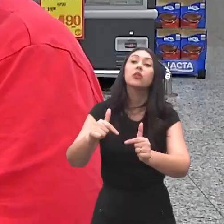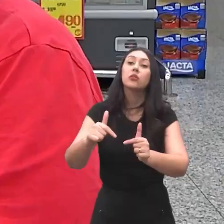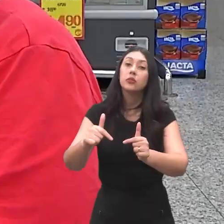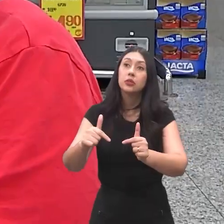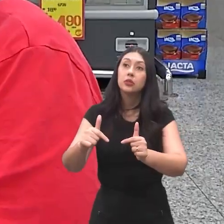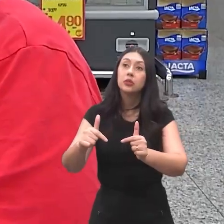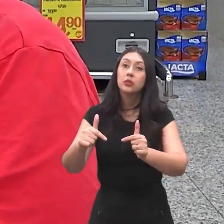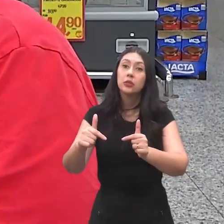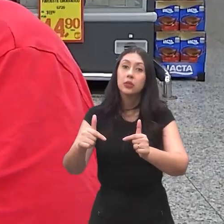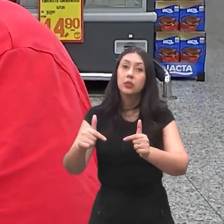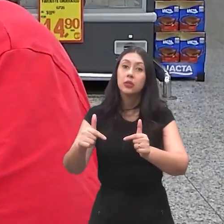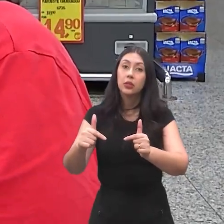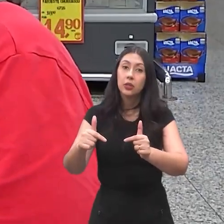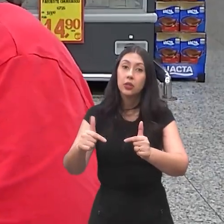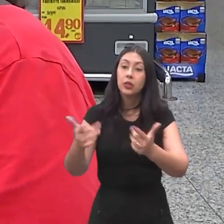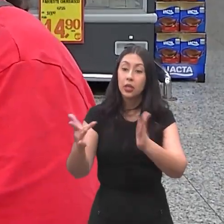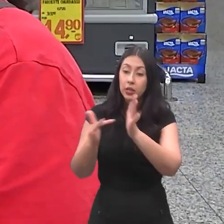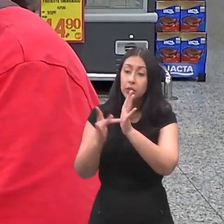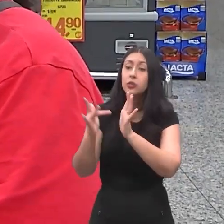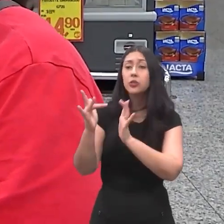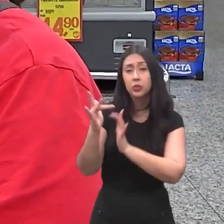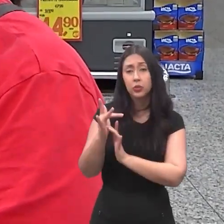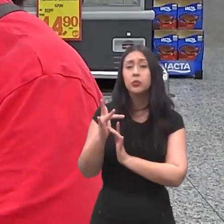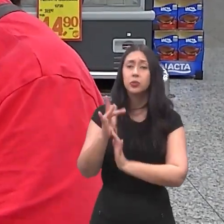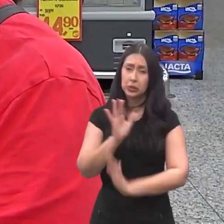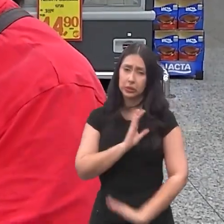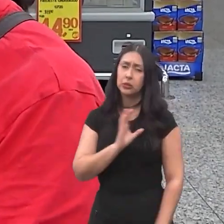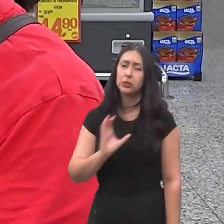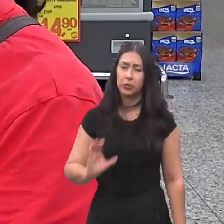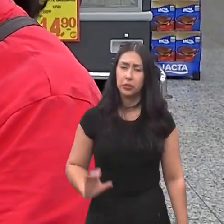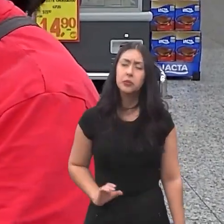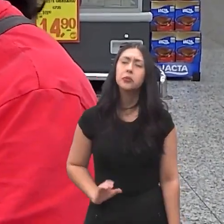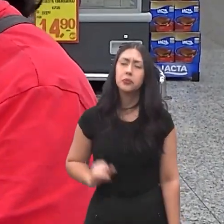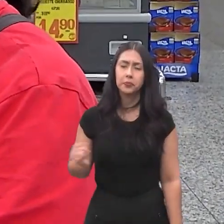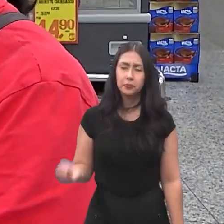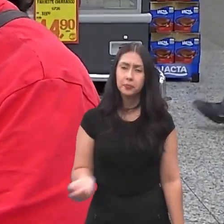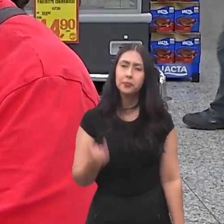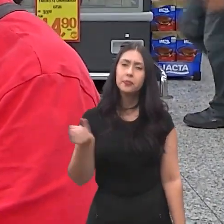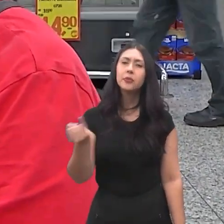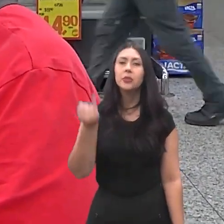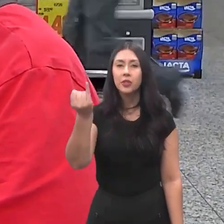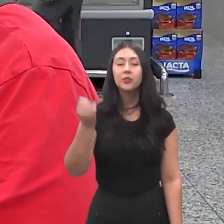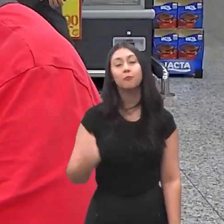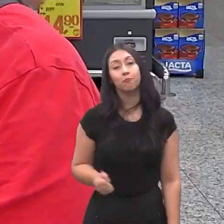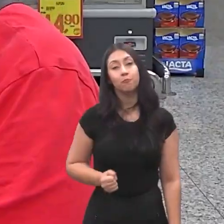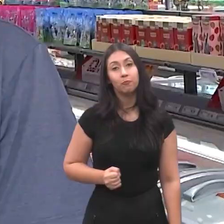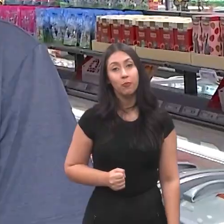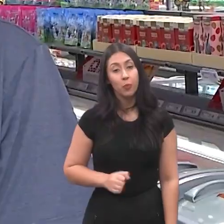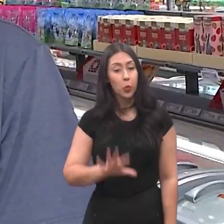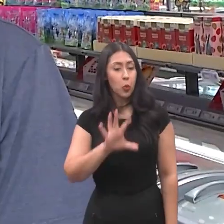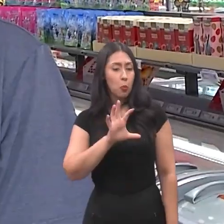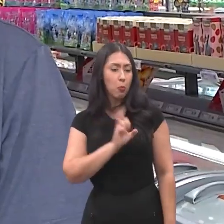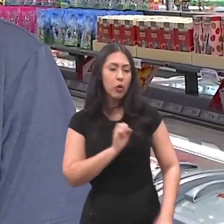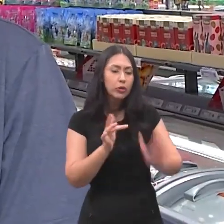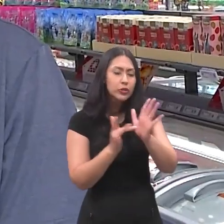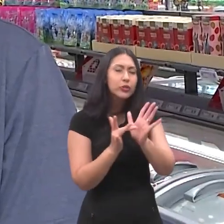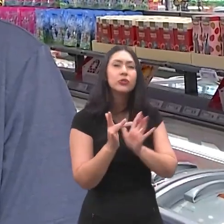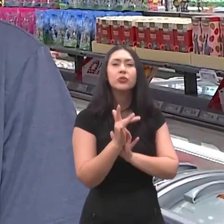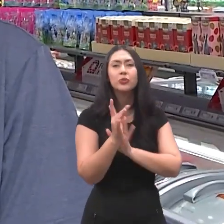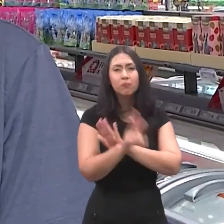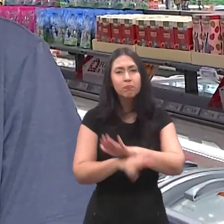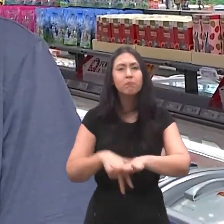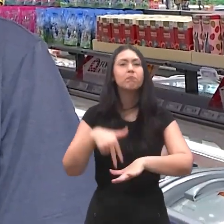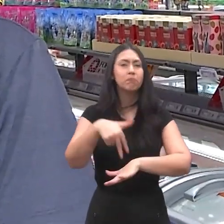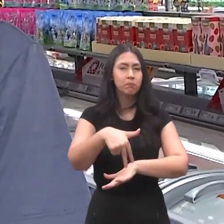tradição de que tem a parte de Jesus Cristo, né, que é importante, né? A paixão, a ressurreição